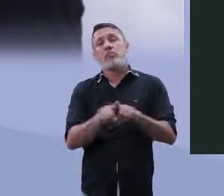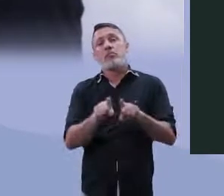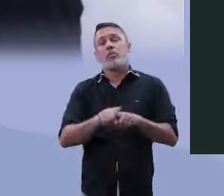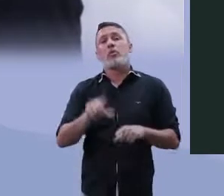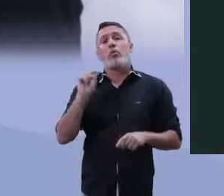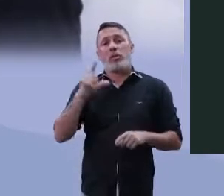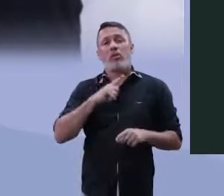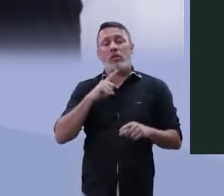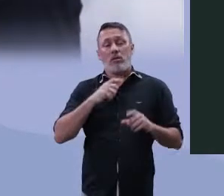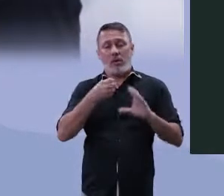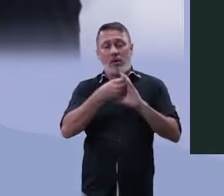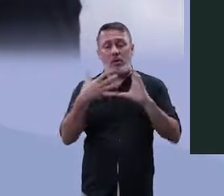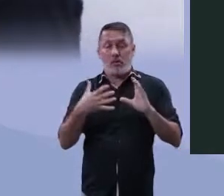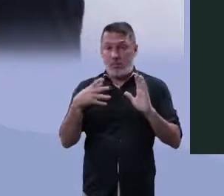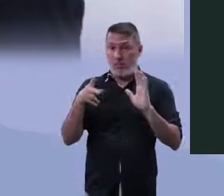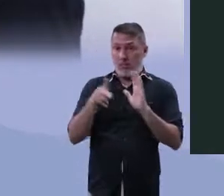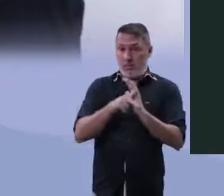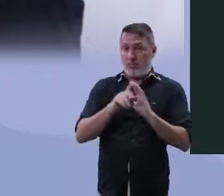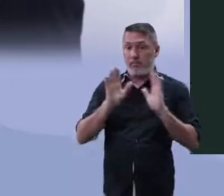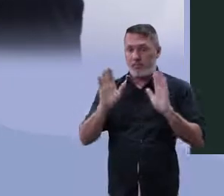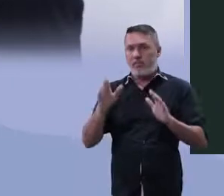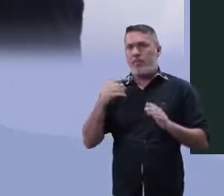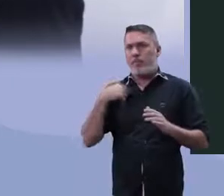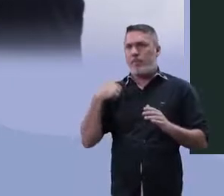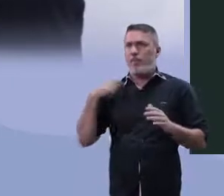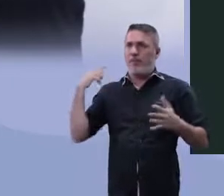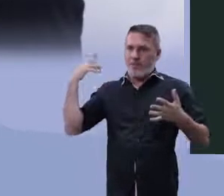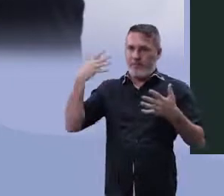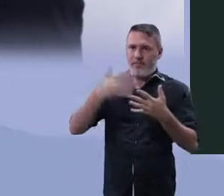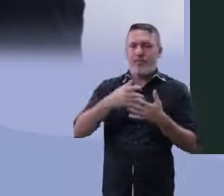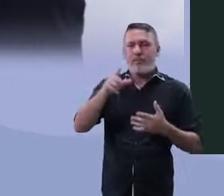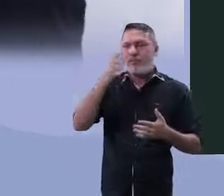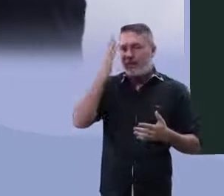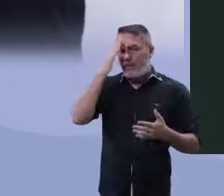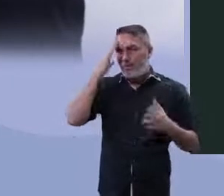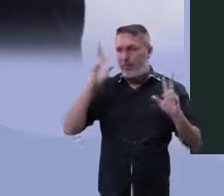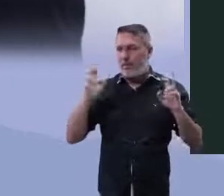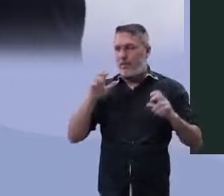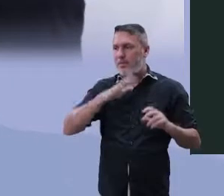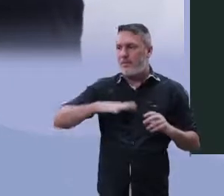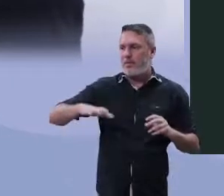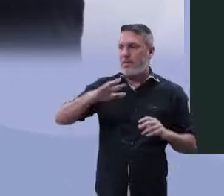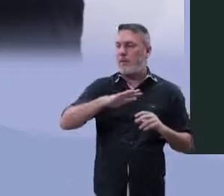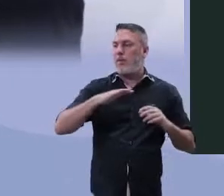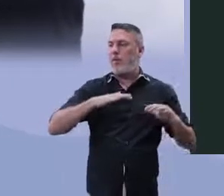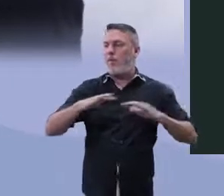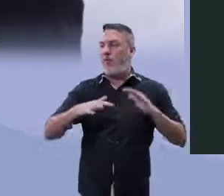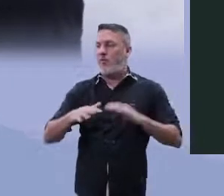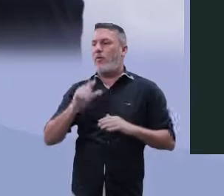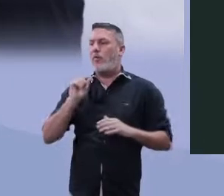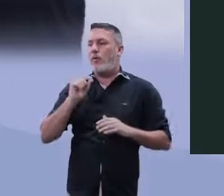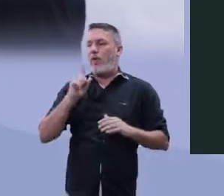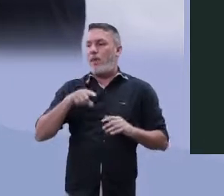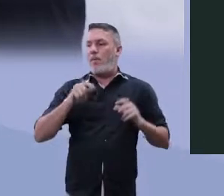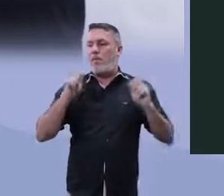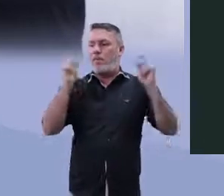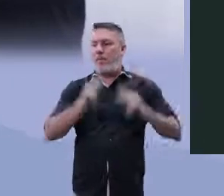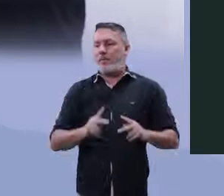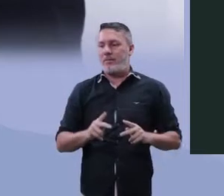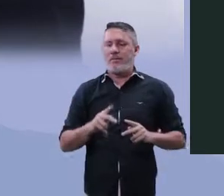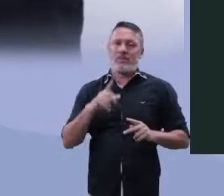o que é uma das características, né, e aí eu trago o pessoal do Greenpeace à tona, exatamente o